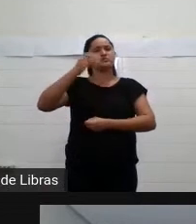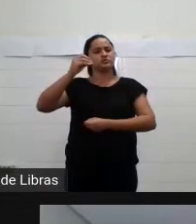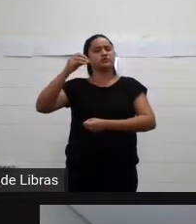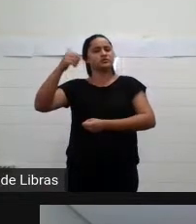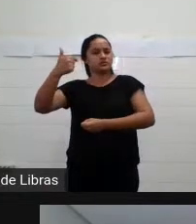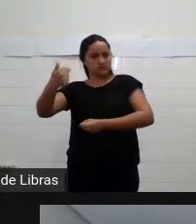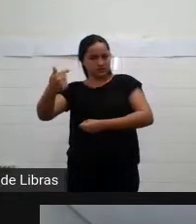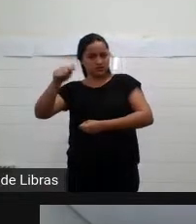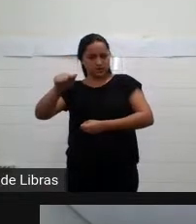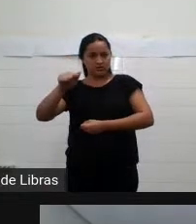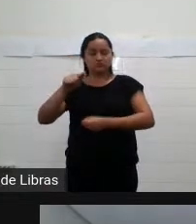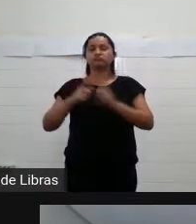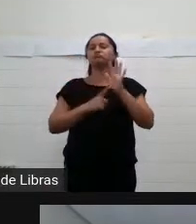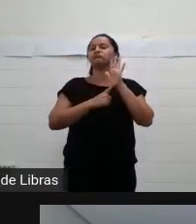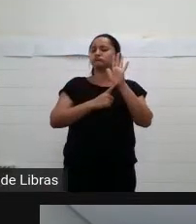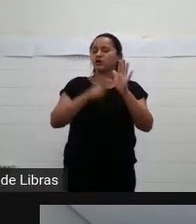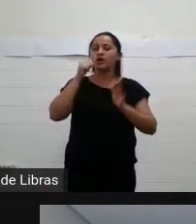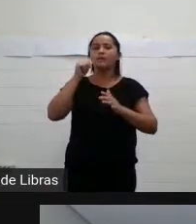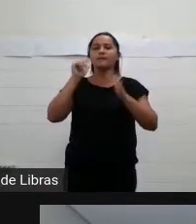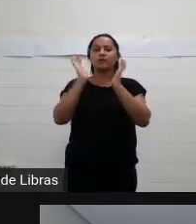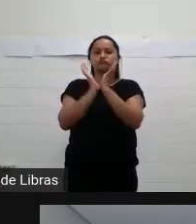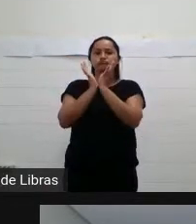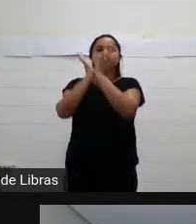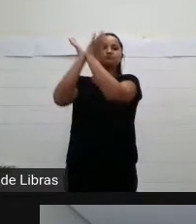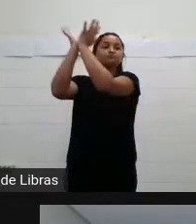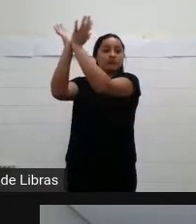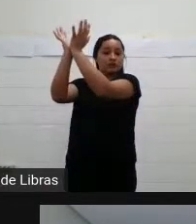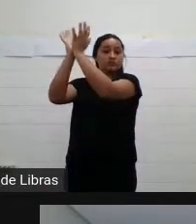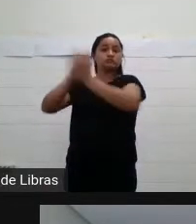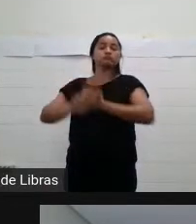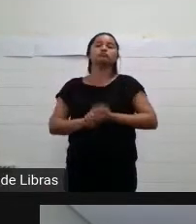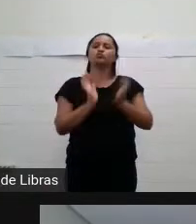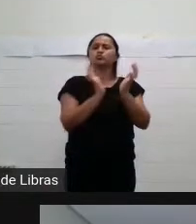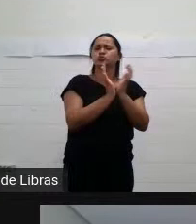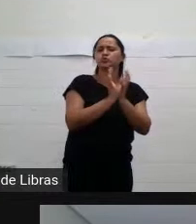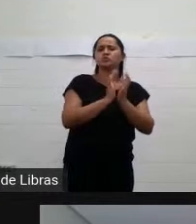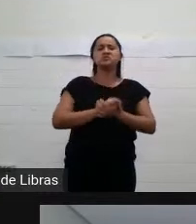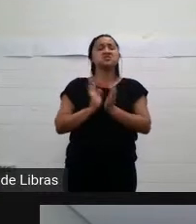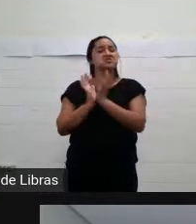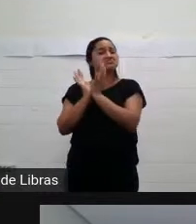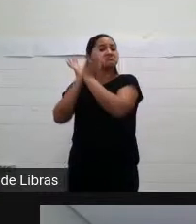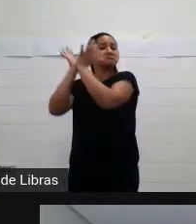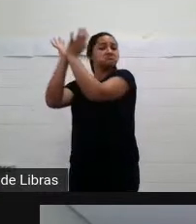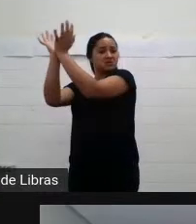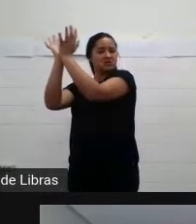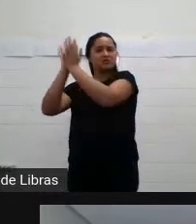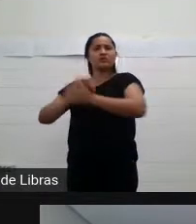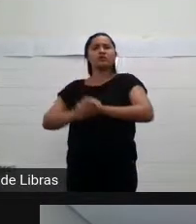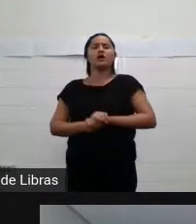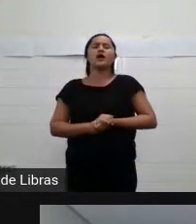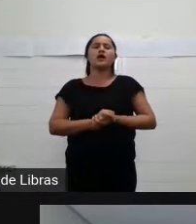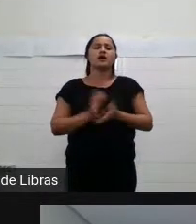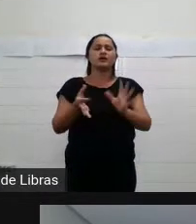um prêmio na organização. E esse prêmio era um prêmio ligado